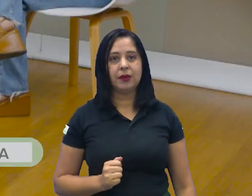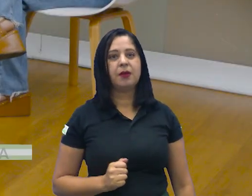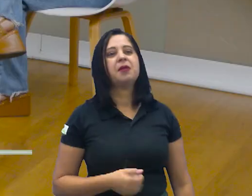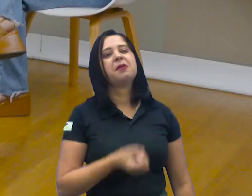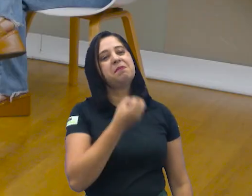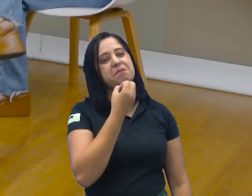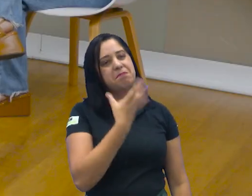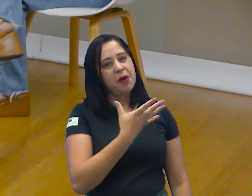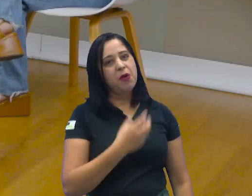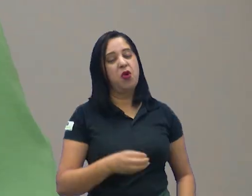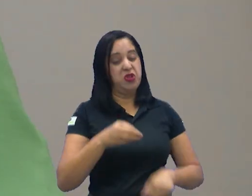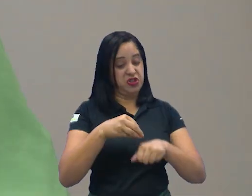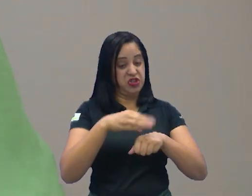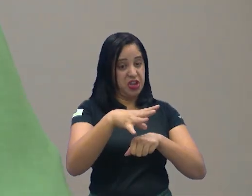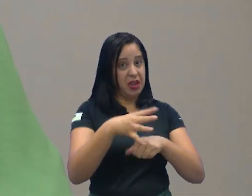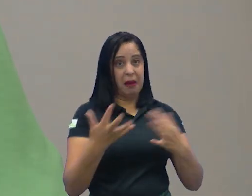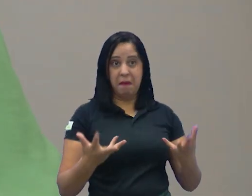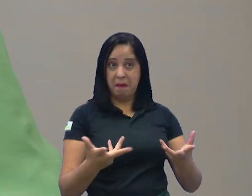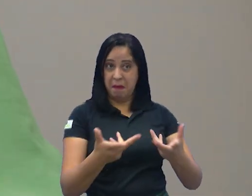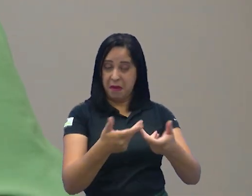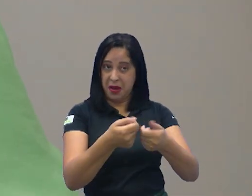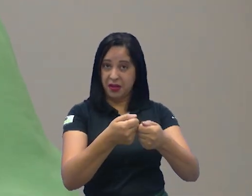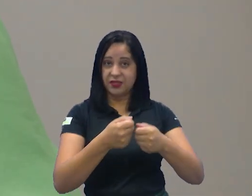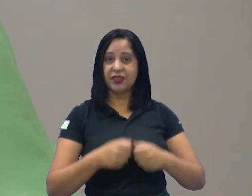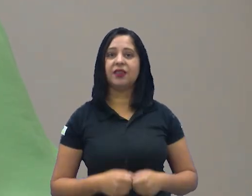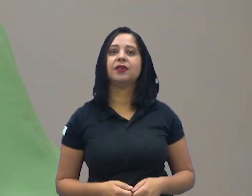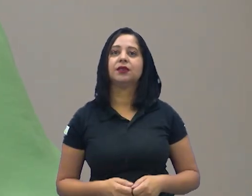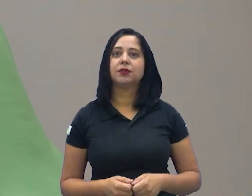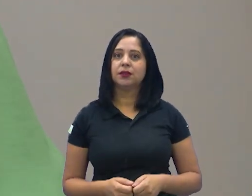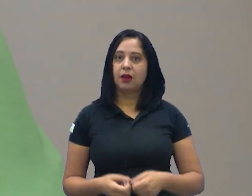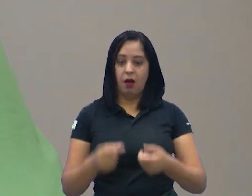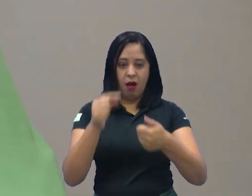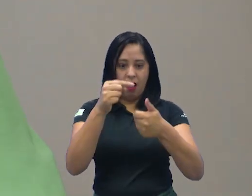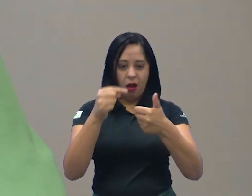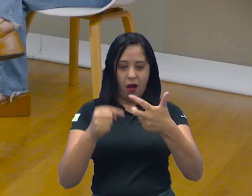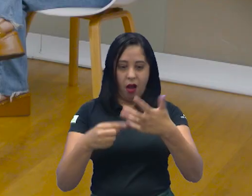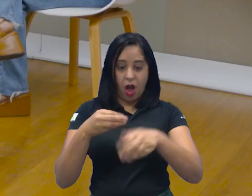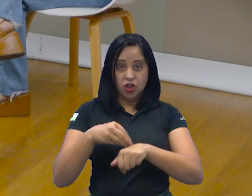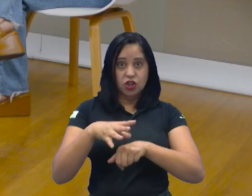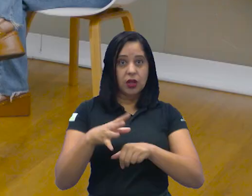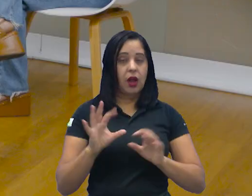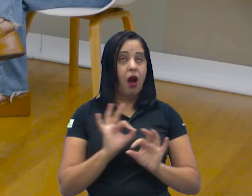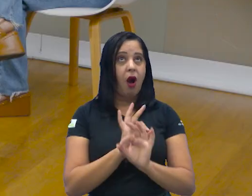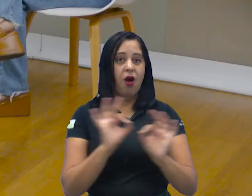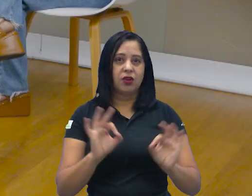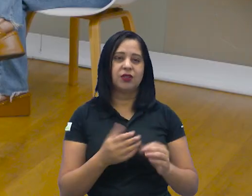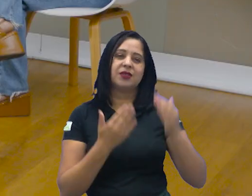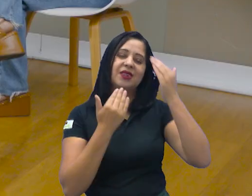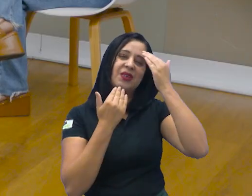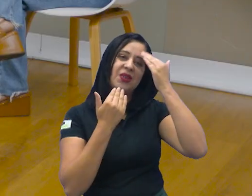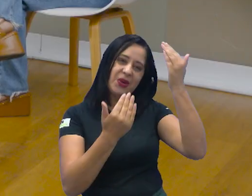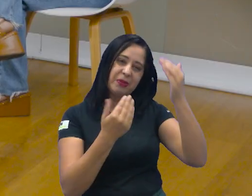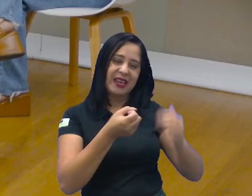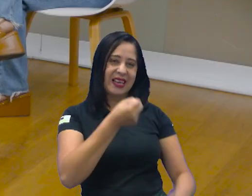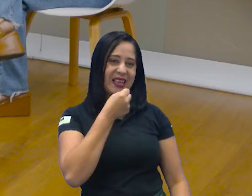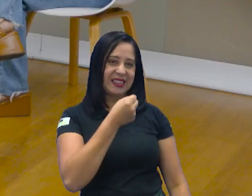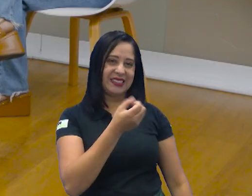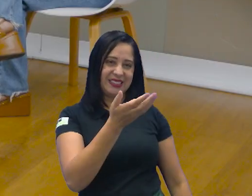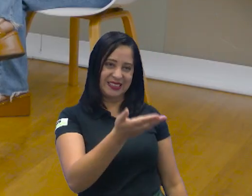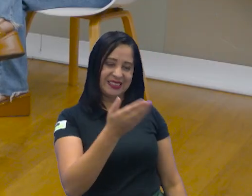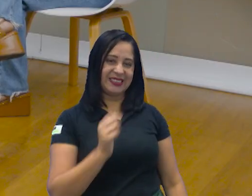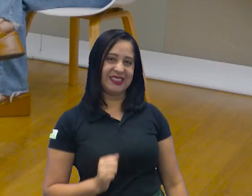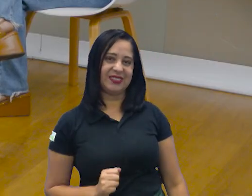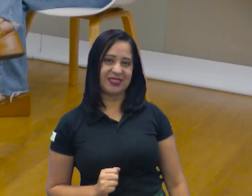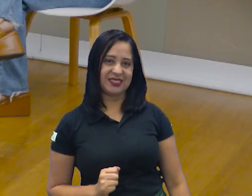bom. Dicas maravilhosas, né, gente? Como são boas essas dicas. Isabela, muito obrigada pela sua participação no programa hoje,